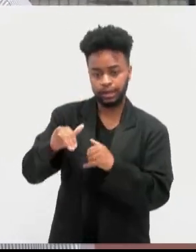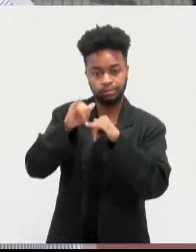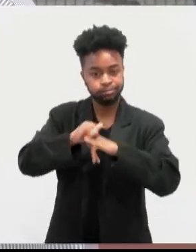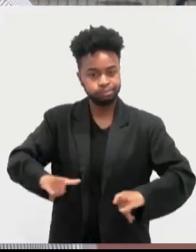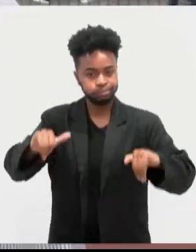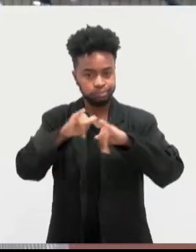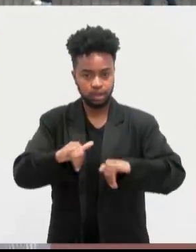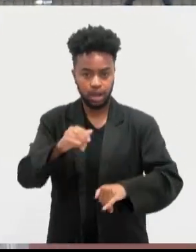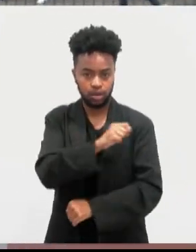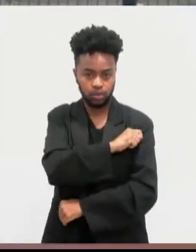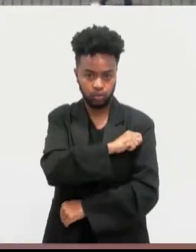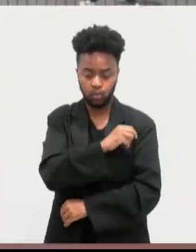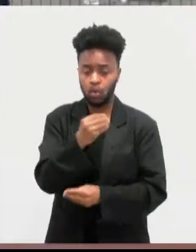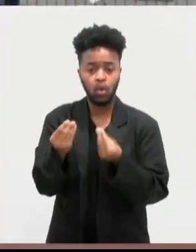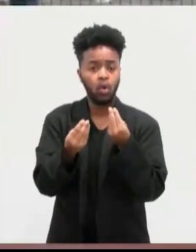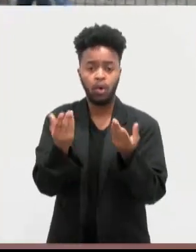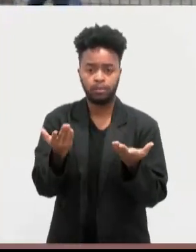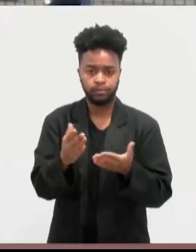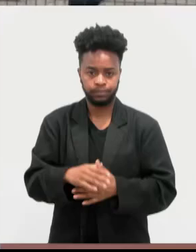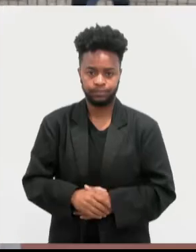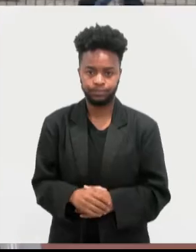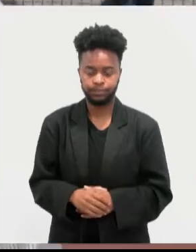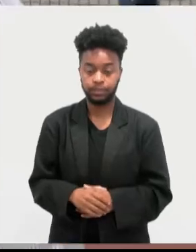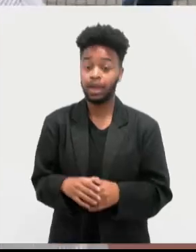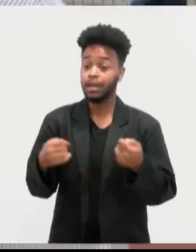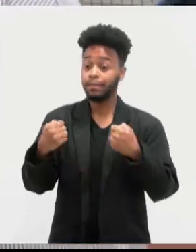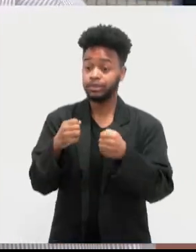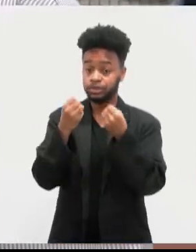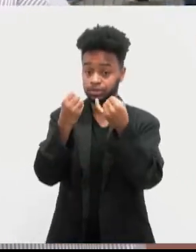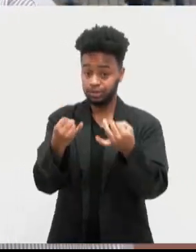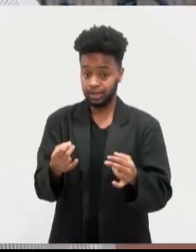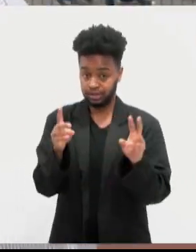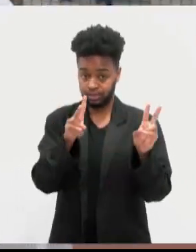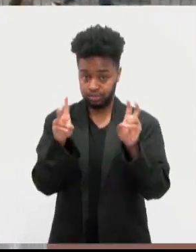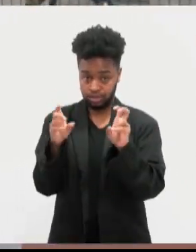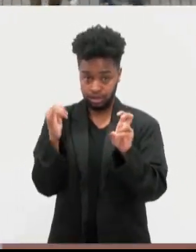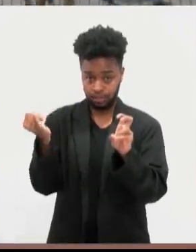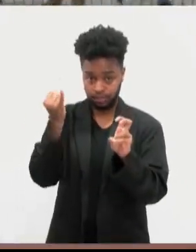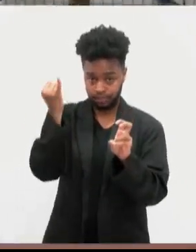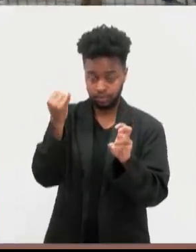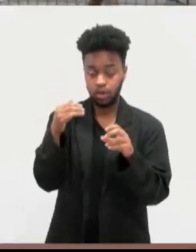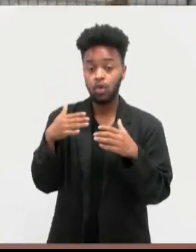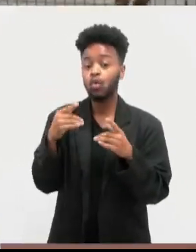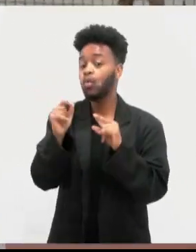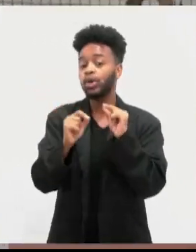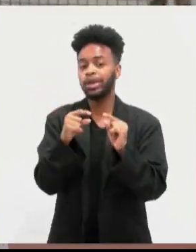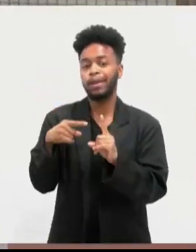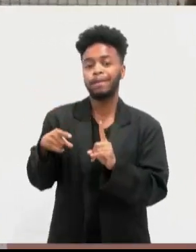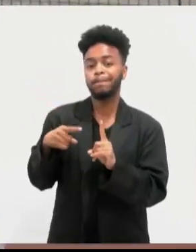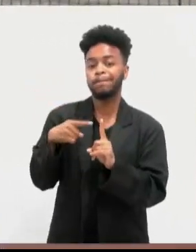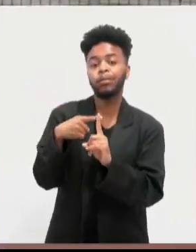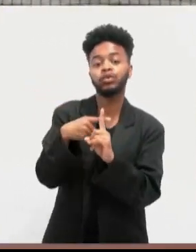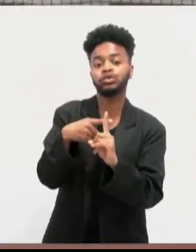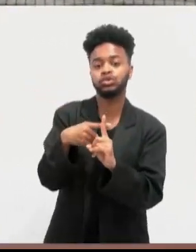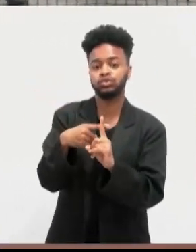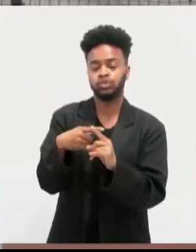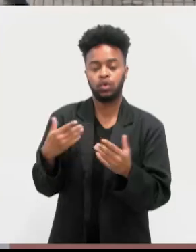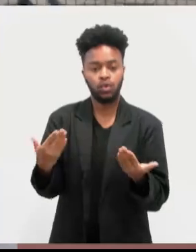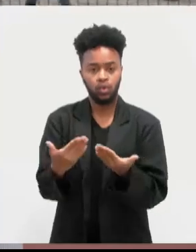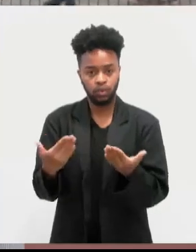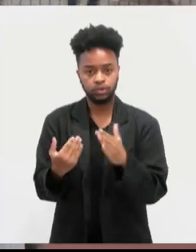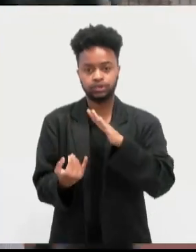dos alunos? Então, vamos lá, a gente precisa esclarecer uma coisa muito importante. Qual é o ponto positivo? Hoje, as instituições de